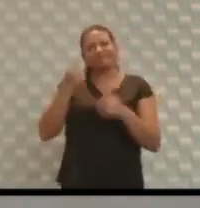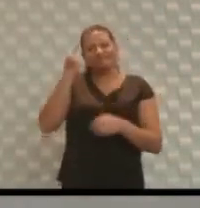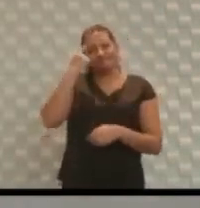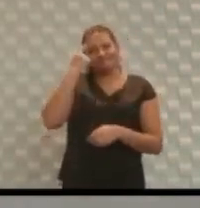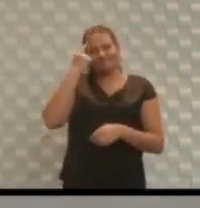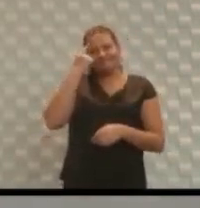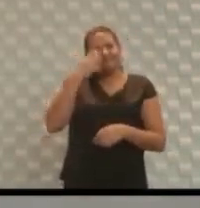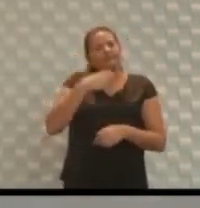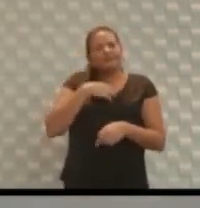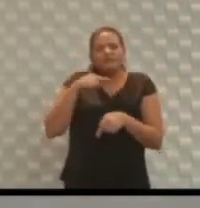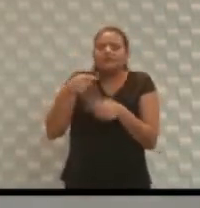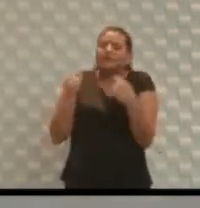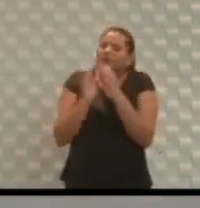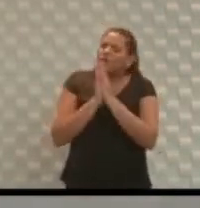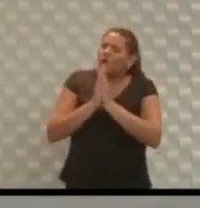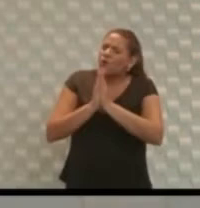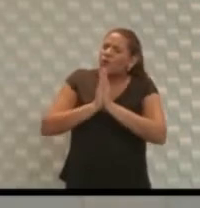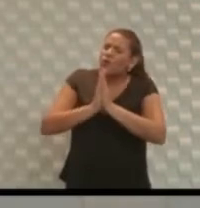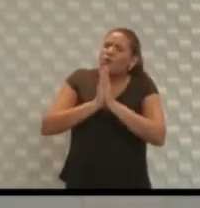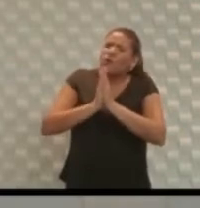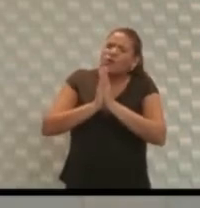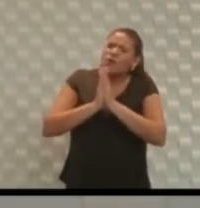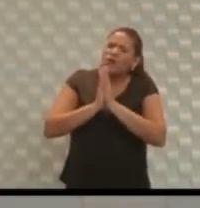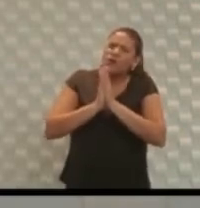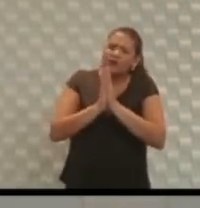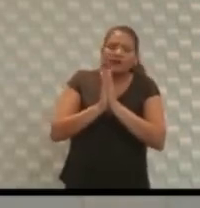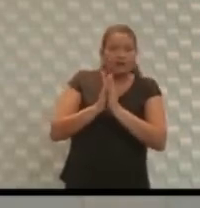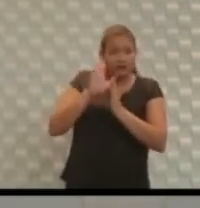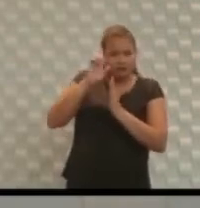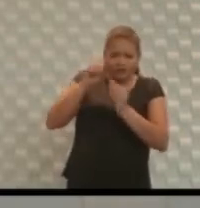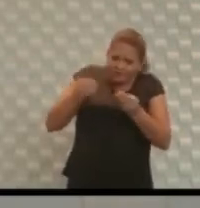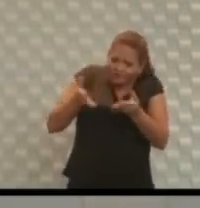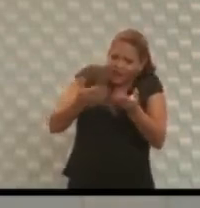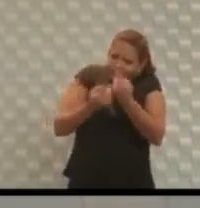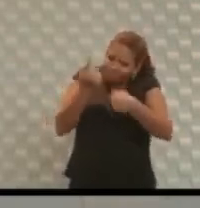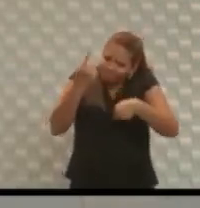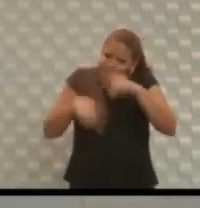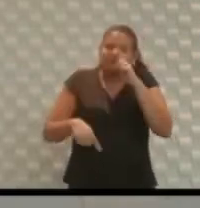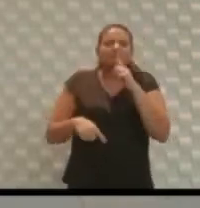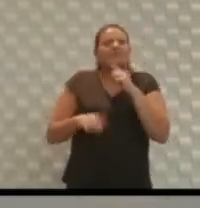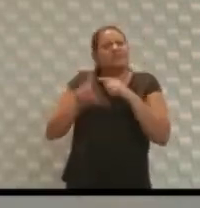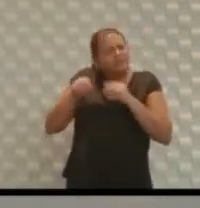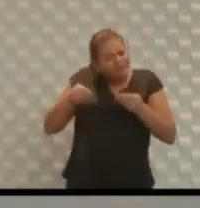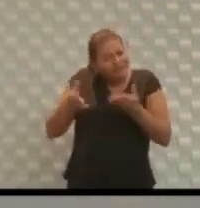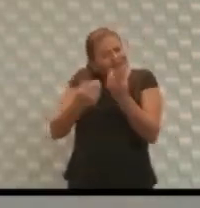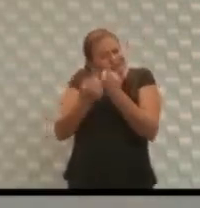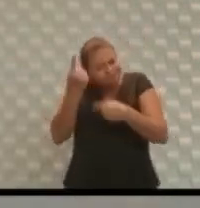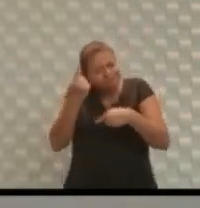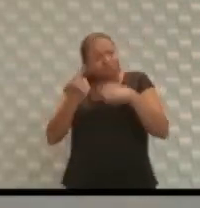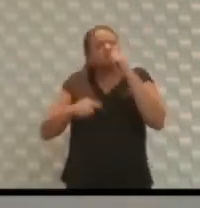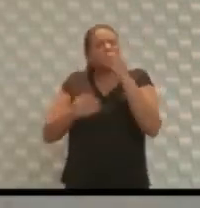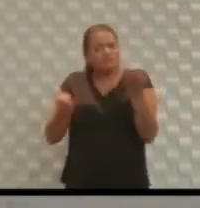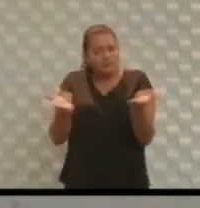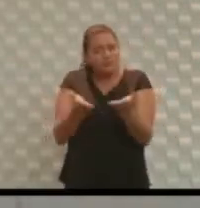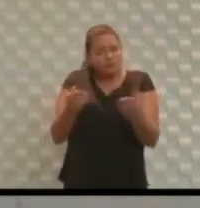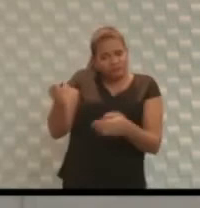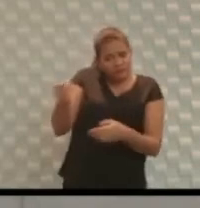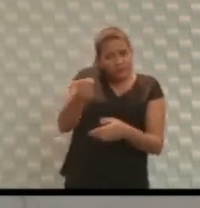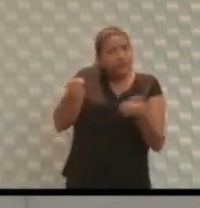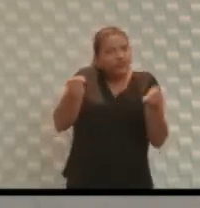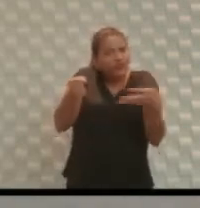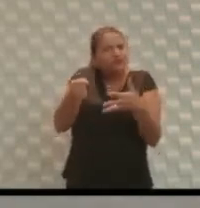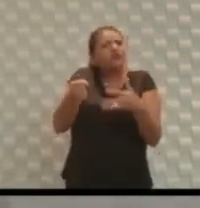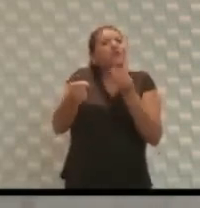consagração. Busque a Deus, que Deus tem restituição para todas as coisas. E Deus, se Deus está te dando uma oportunidade